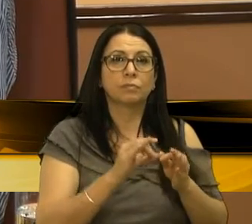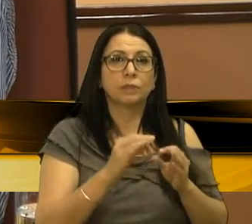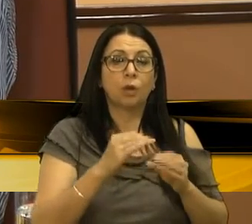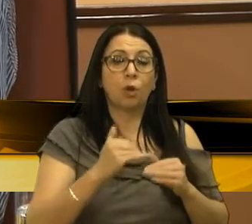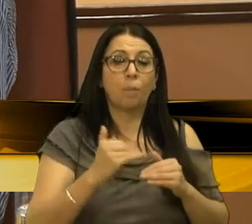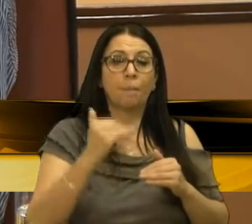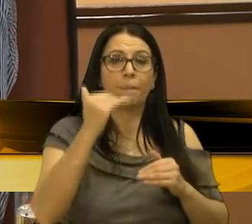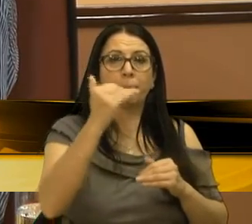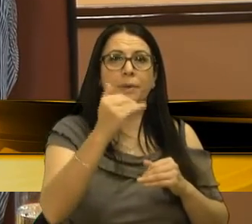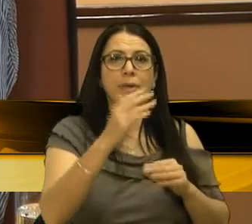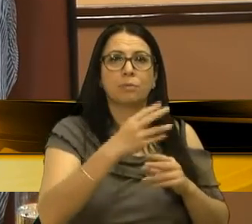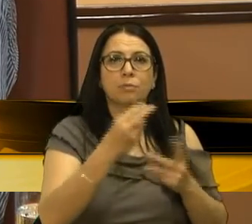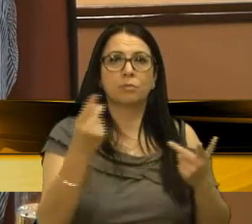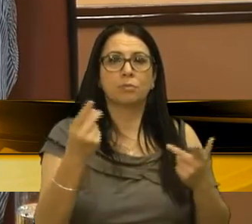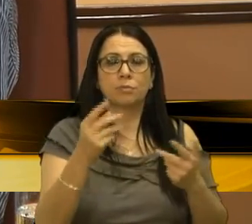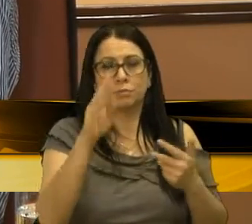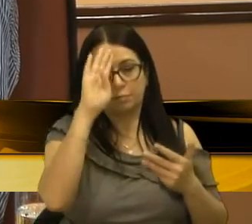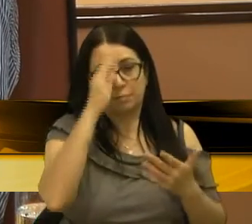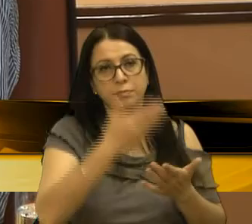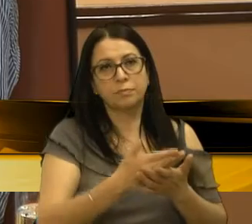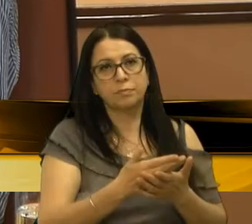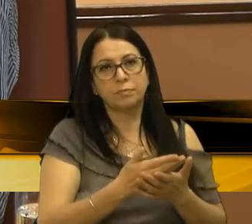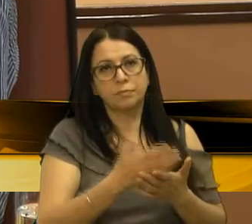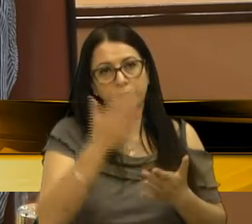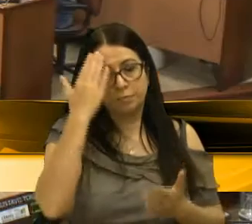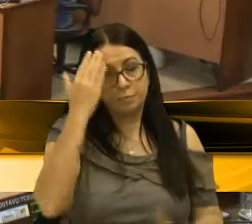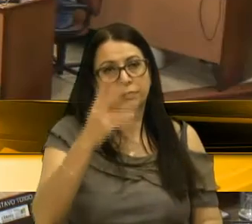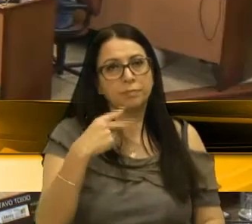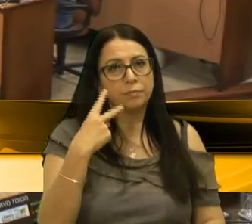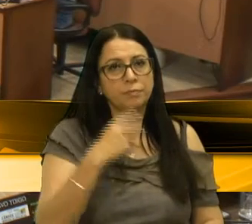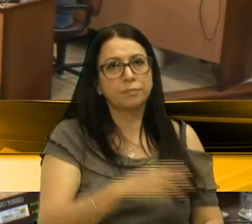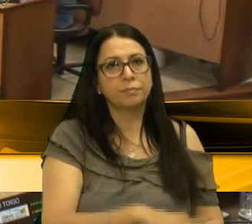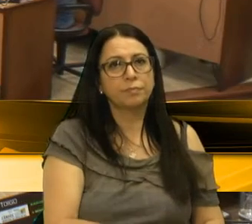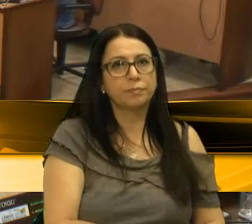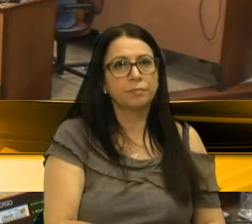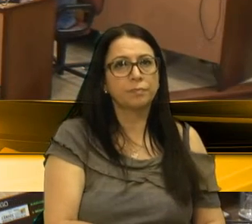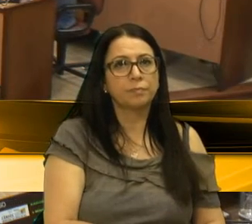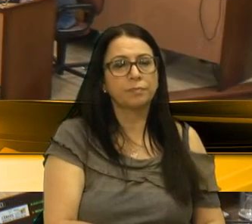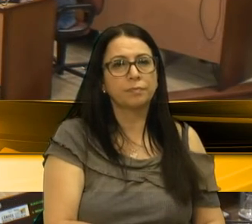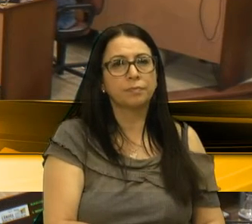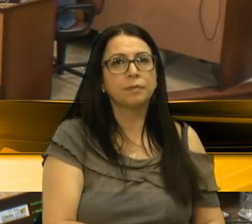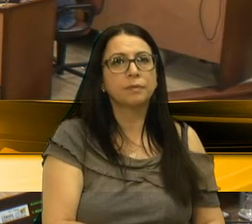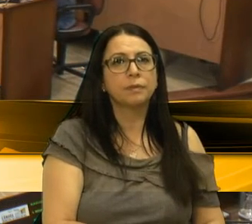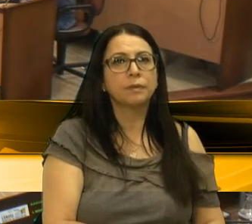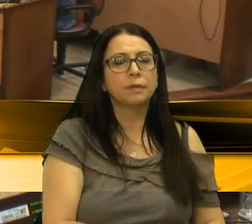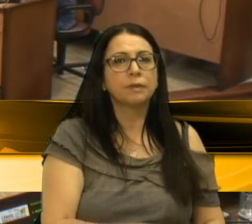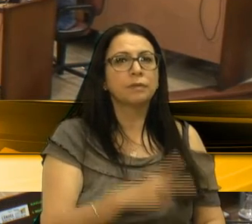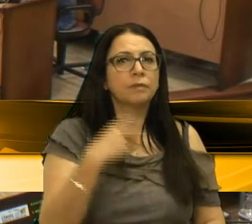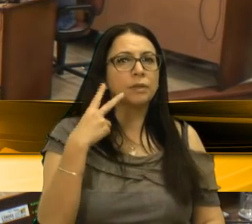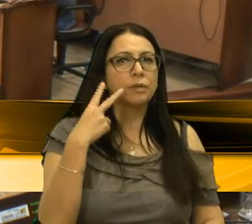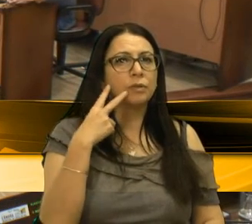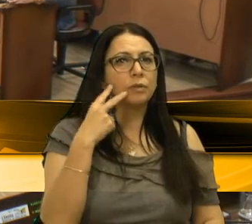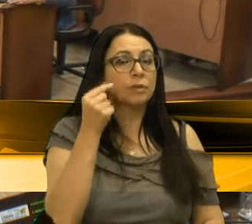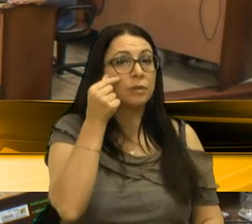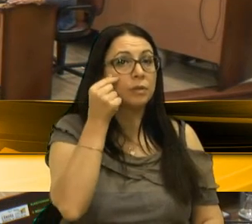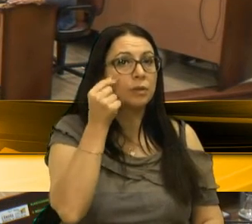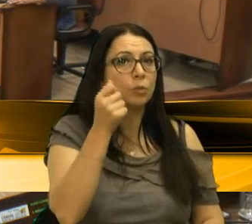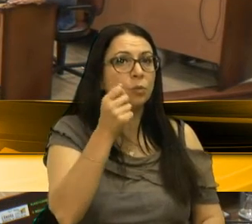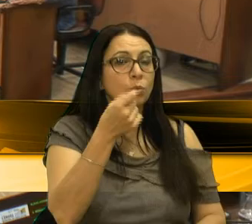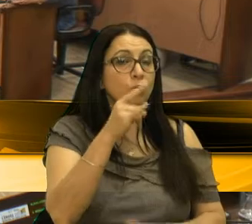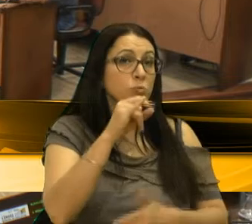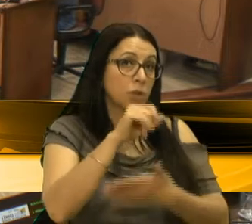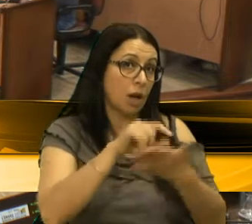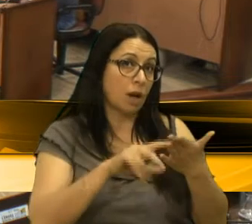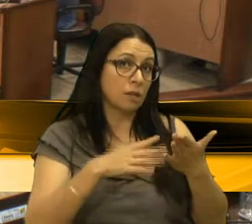aumentar e bastante, eu acredito. Obrigado, vereador. Pois não, vereador Tomé. Vereador Eloy, em última análise, eu